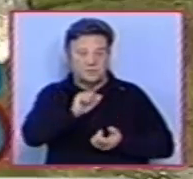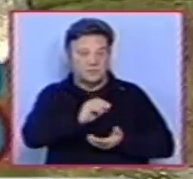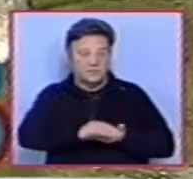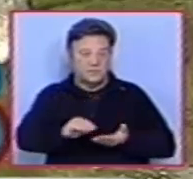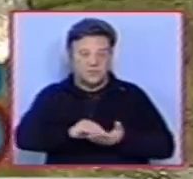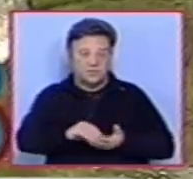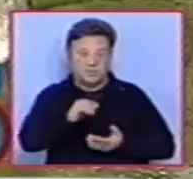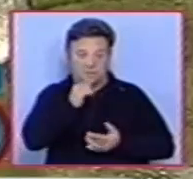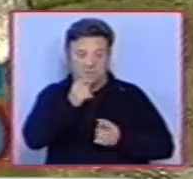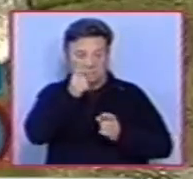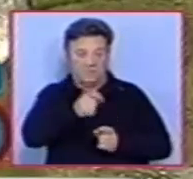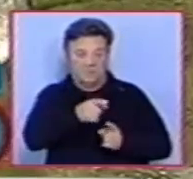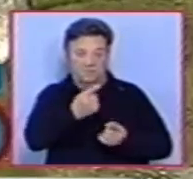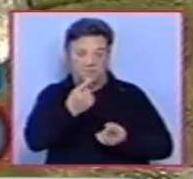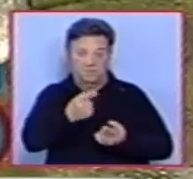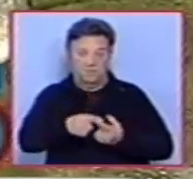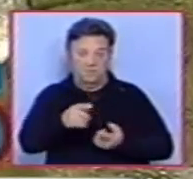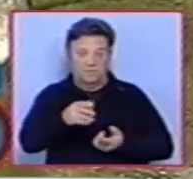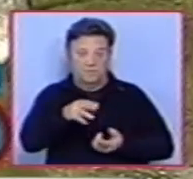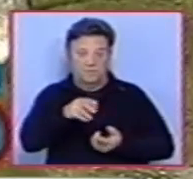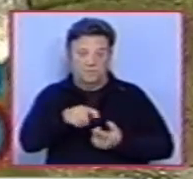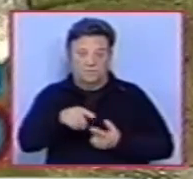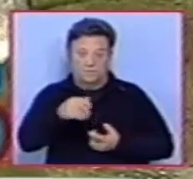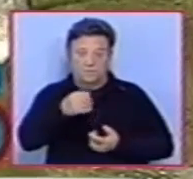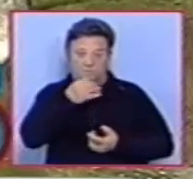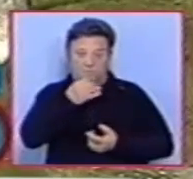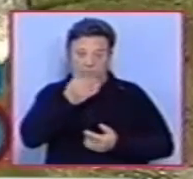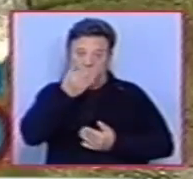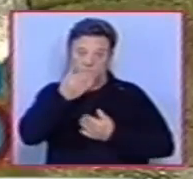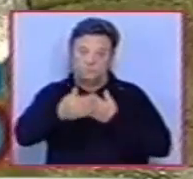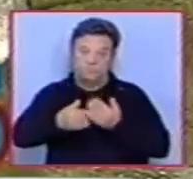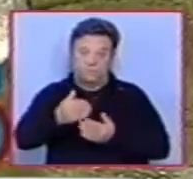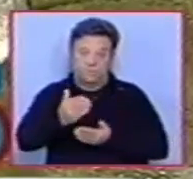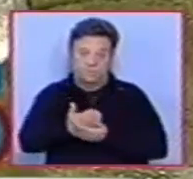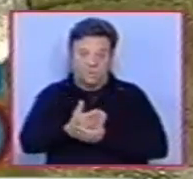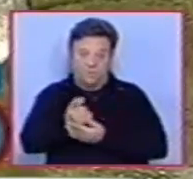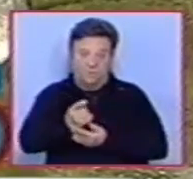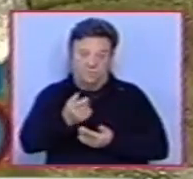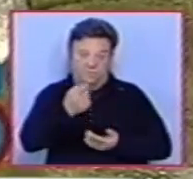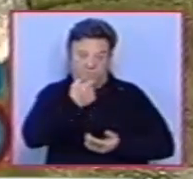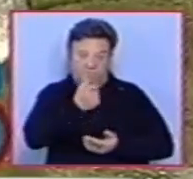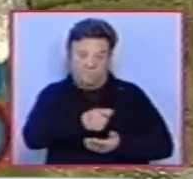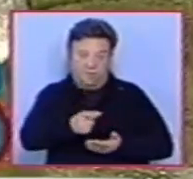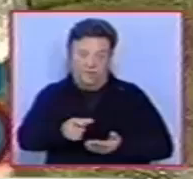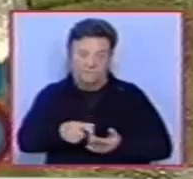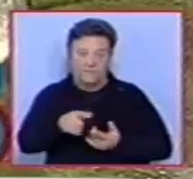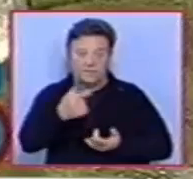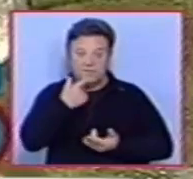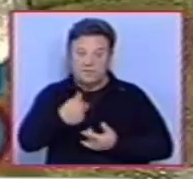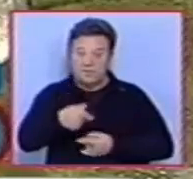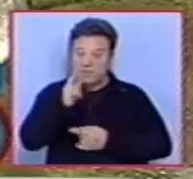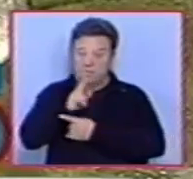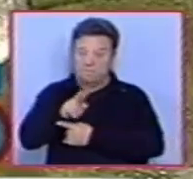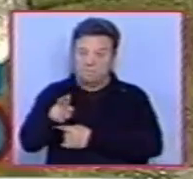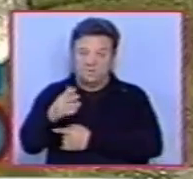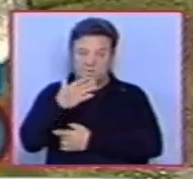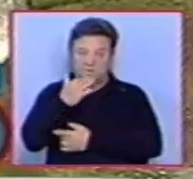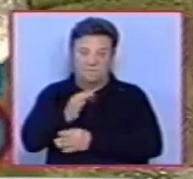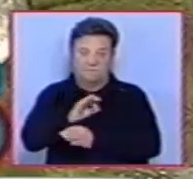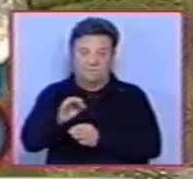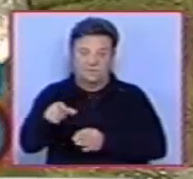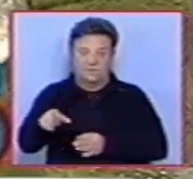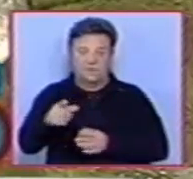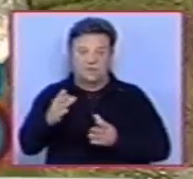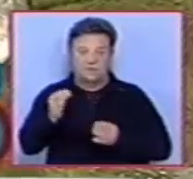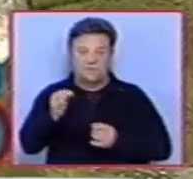escrita. Sendo ele um moleiro de palavras, dizem que esta paisagem que nós temos aqui fantástica